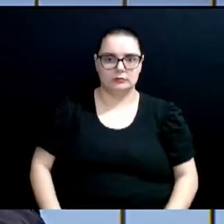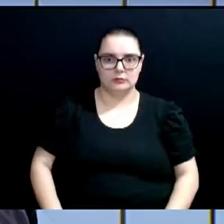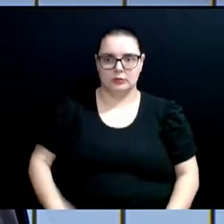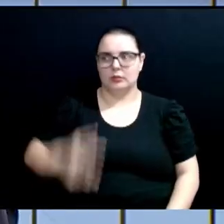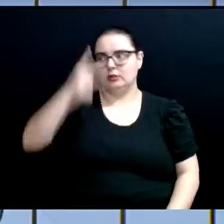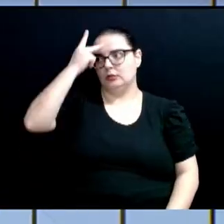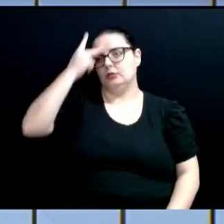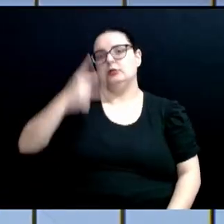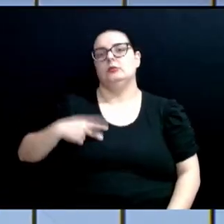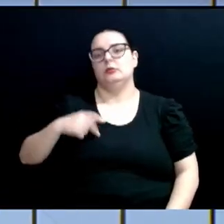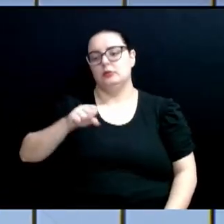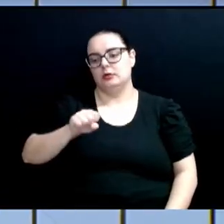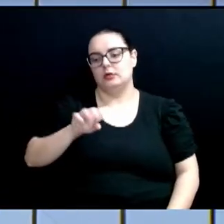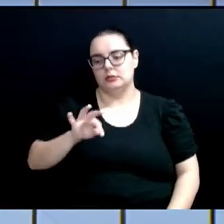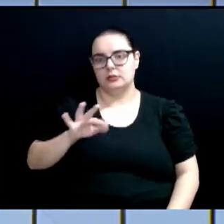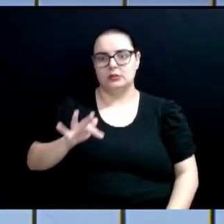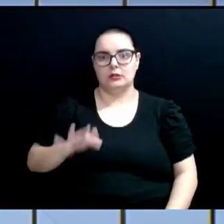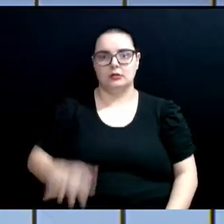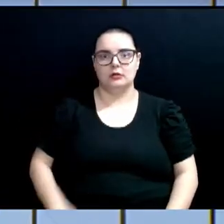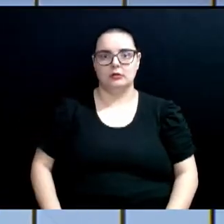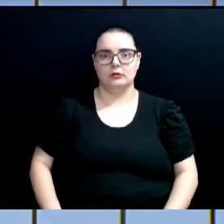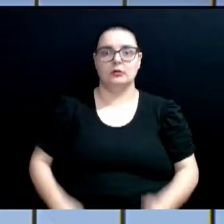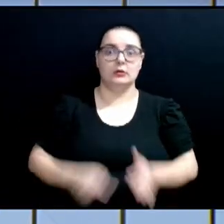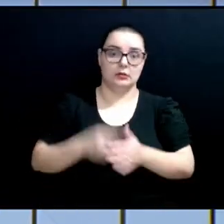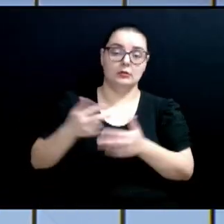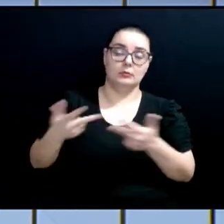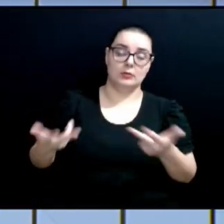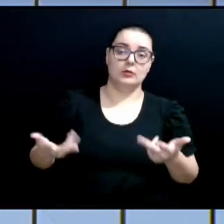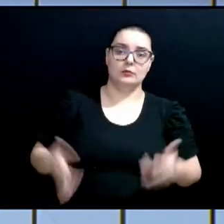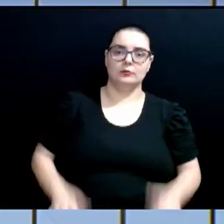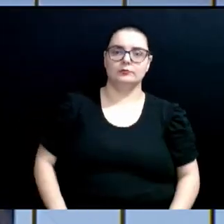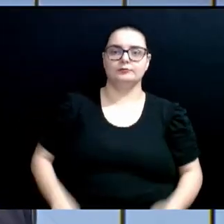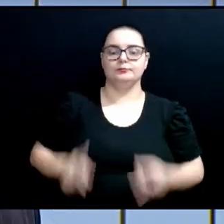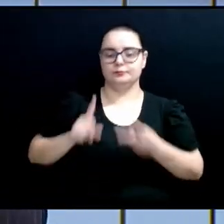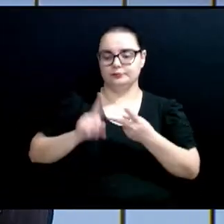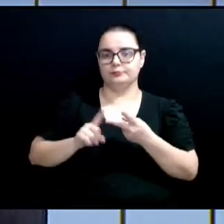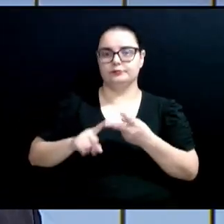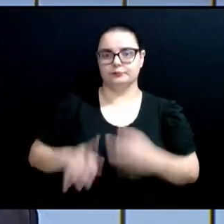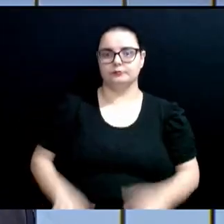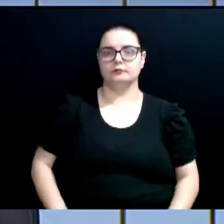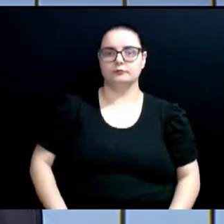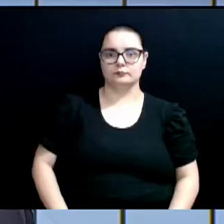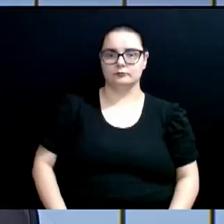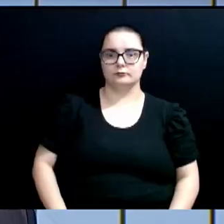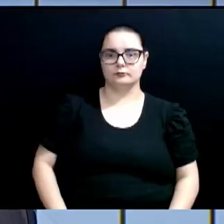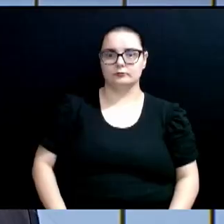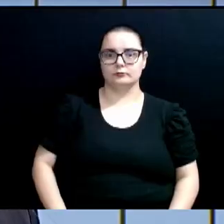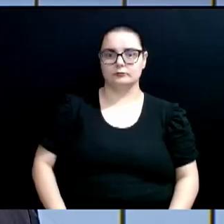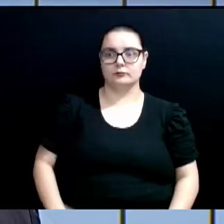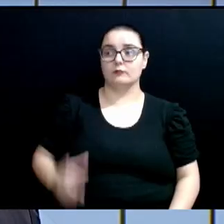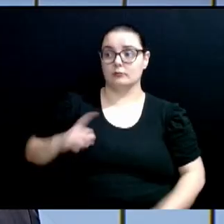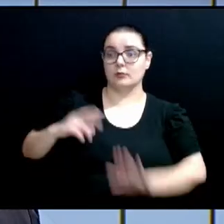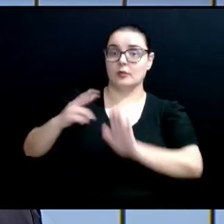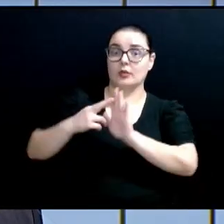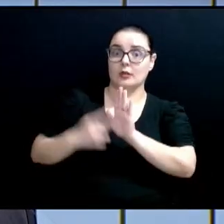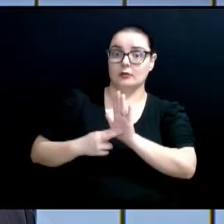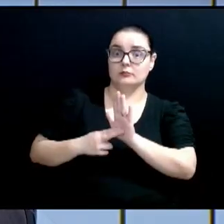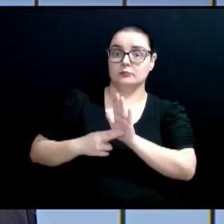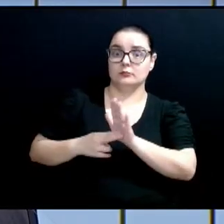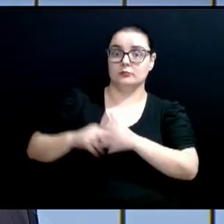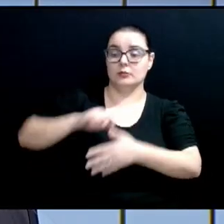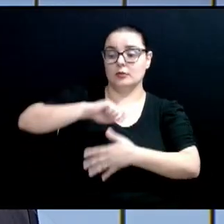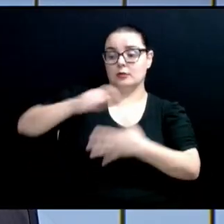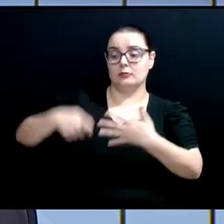Tribunal Federal. Então, esse é o primeiro ponto. O segundo ponto é que há uma regra da jurisdição, que é a